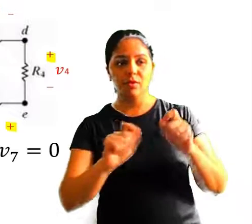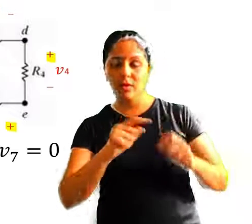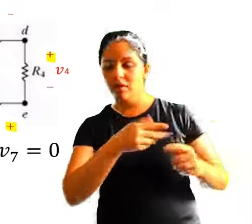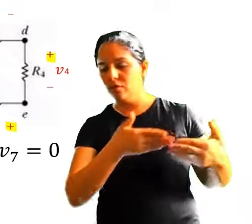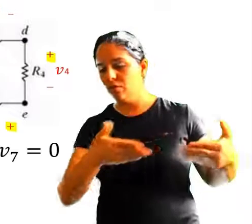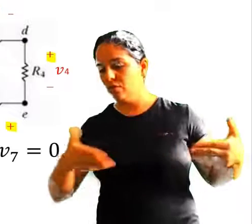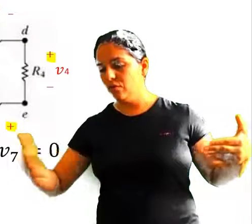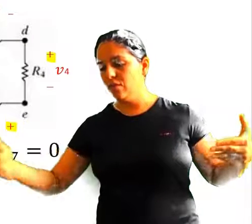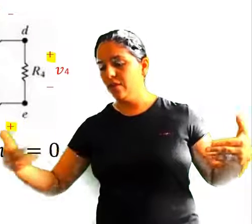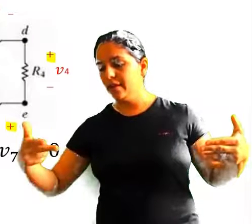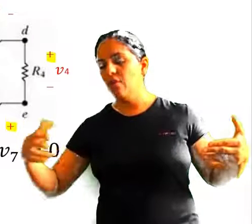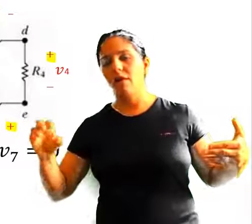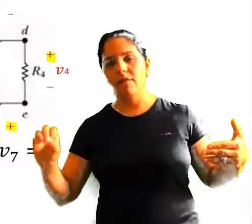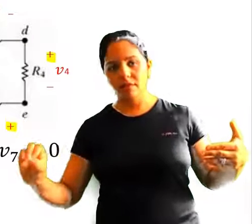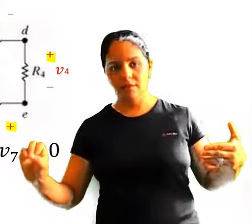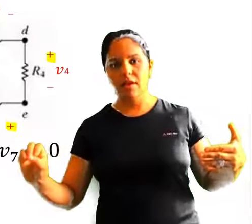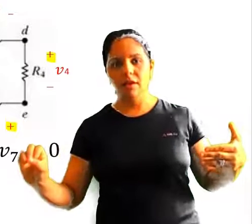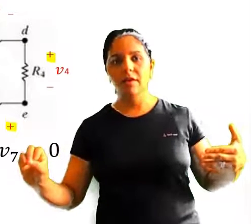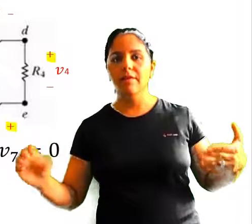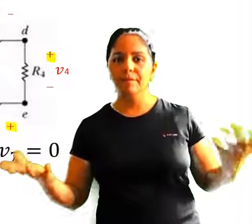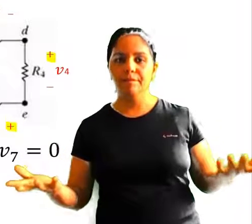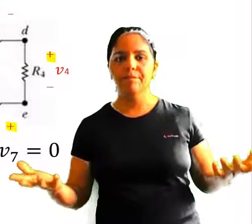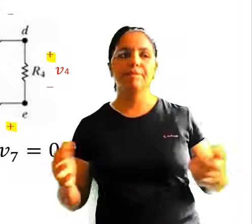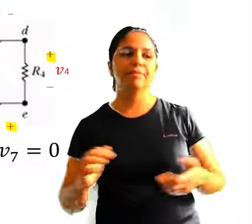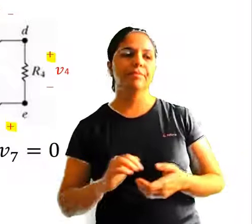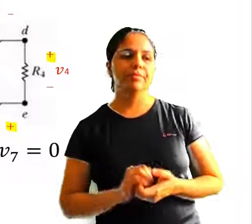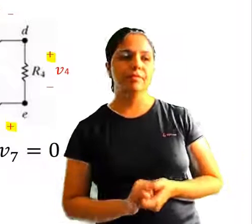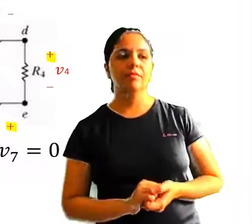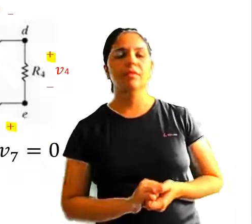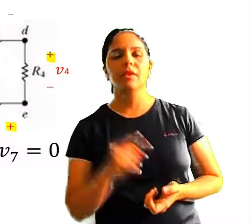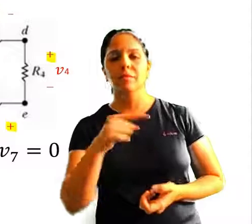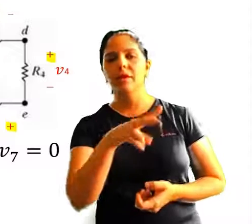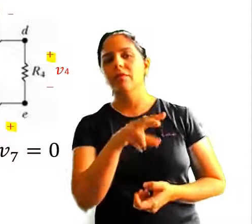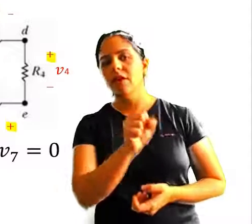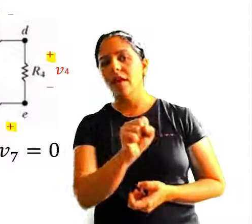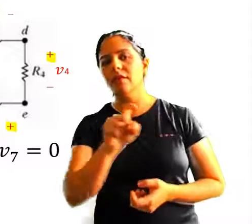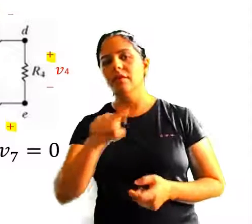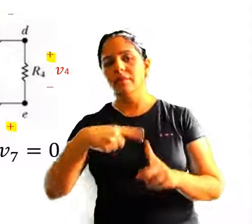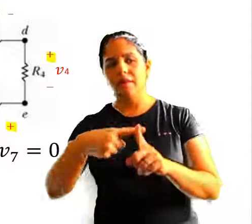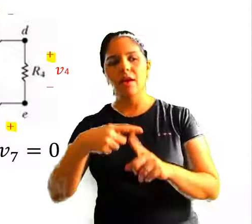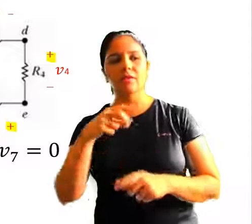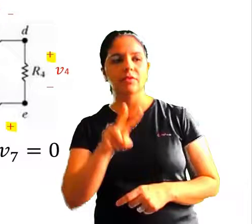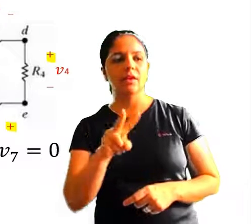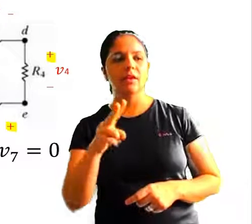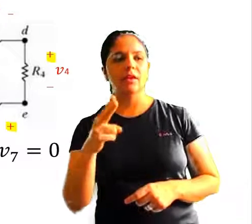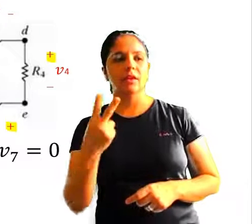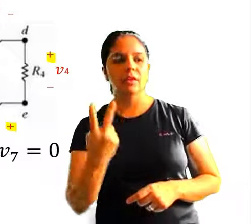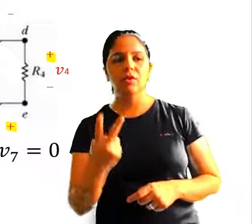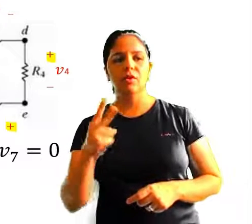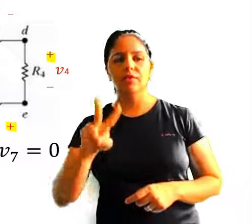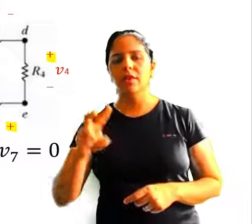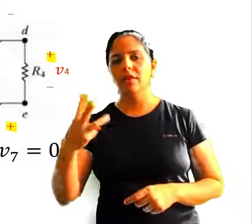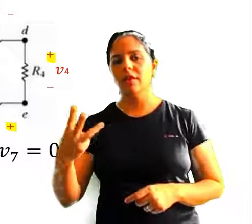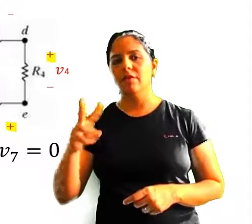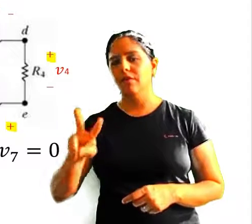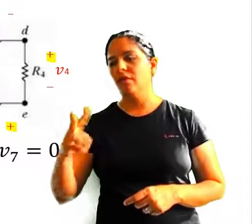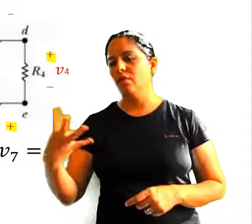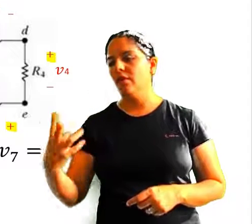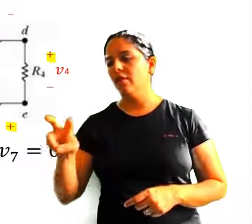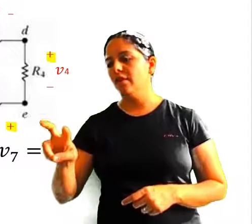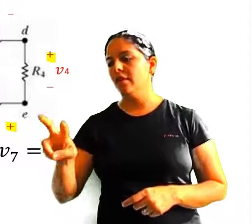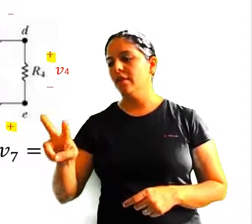expressão aqui. Como a soma algébrica é zero, né? Então você vai obter que isso aqui, né? Essa menos VS mais